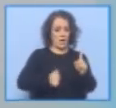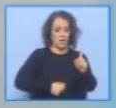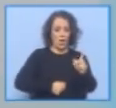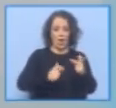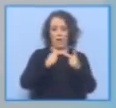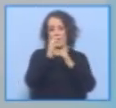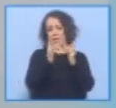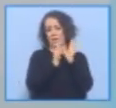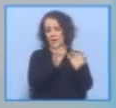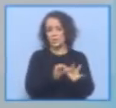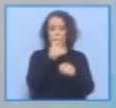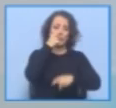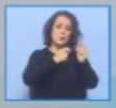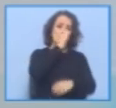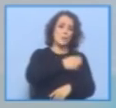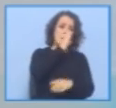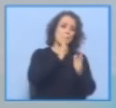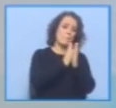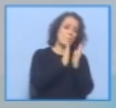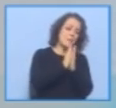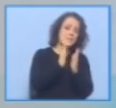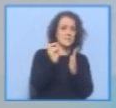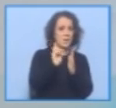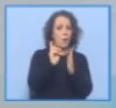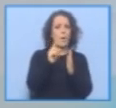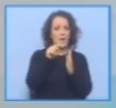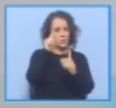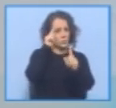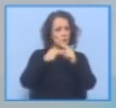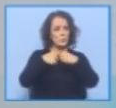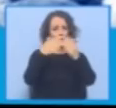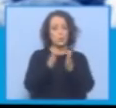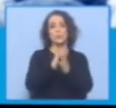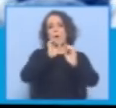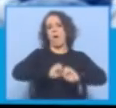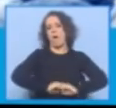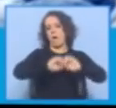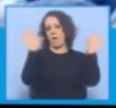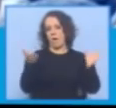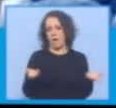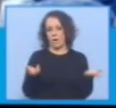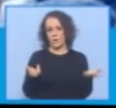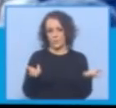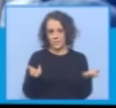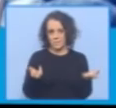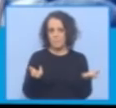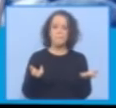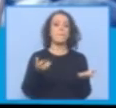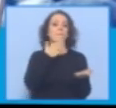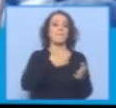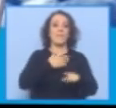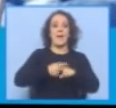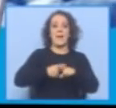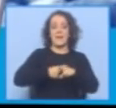que têm por hábito ir à missa, mas é para toda a gente. Indiscutivelmente. Bueno, aqui é que depois me animo